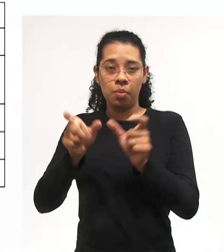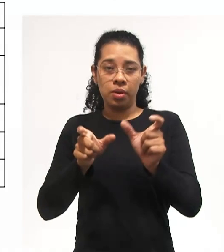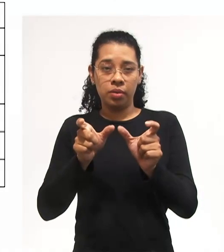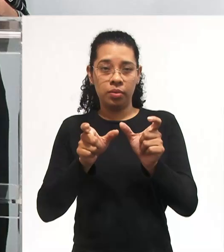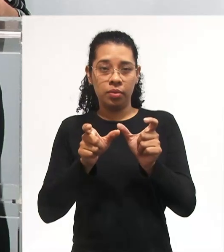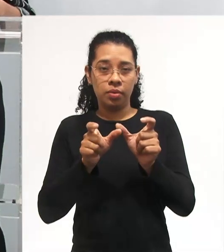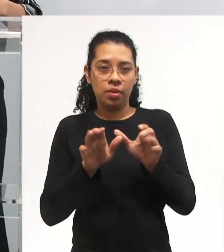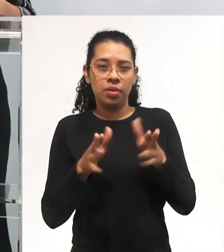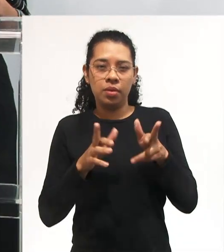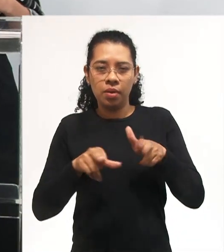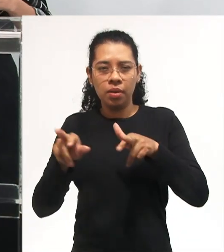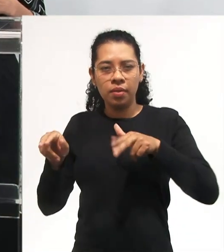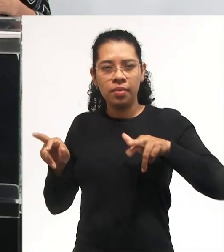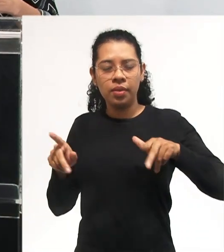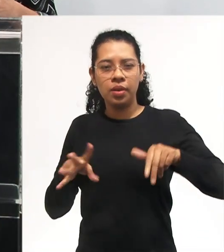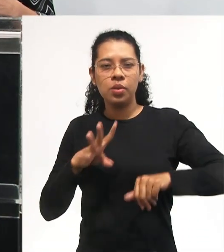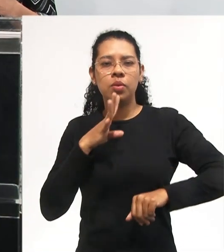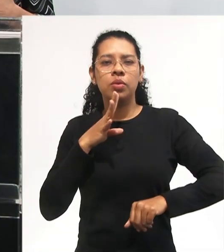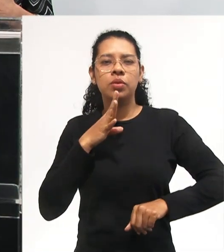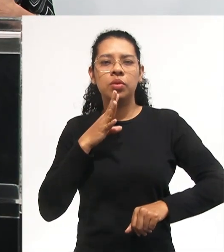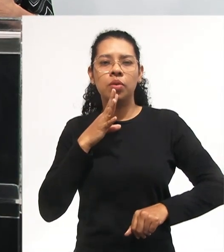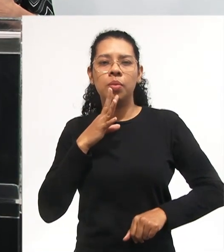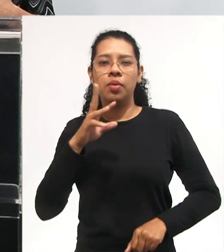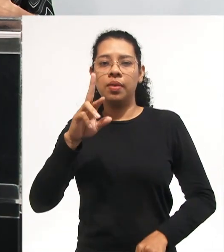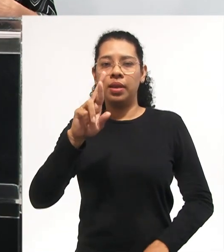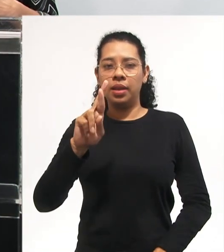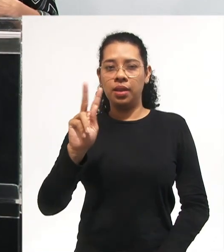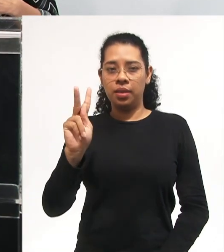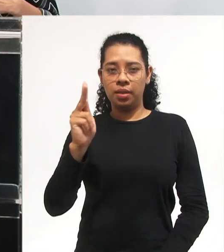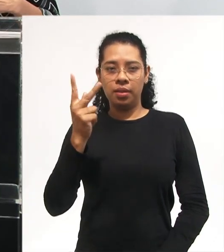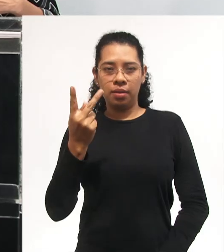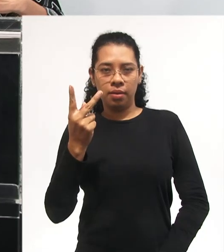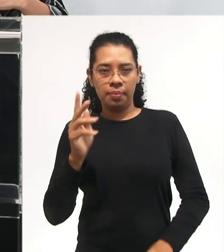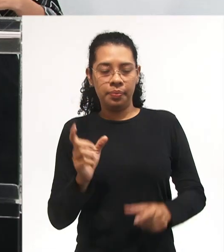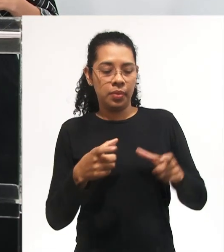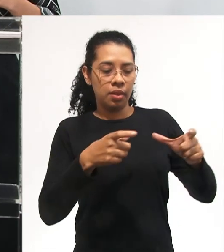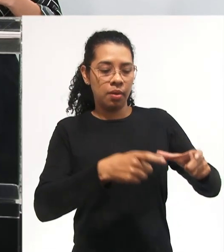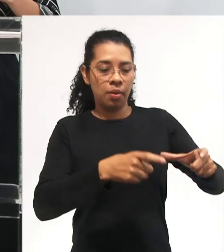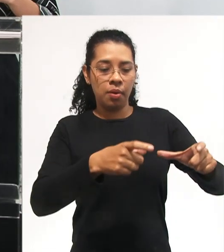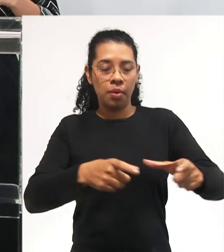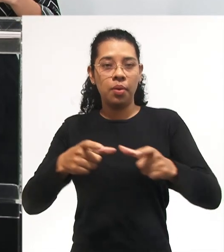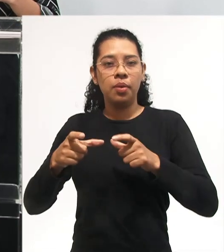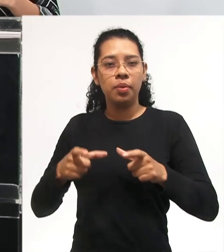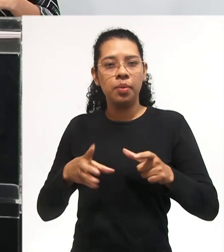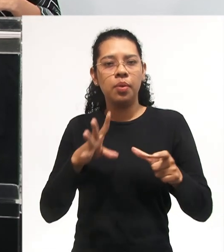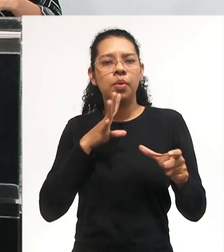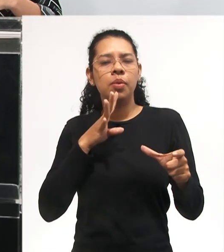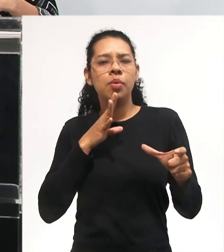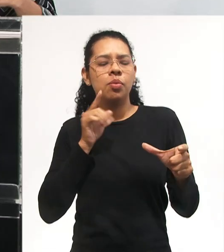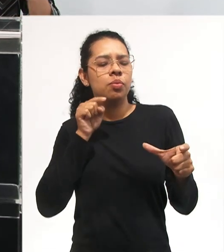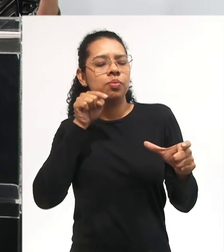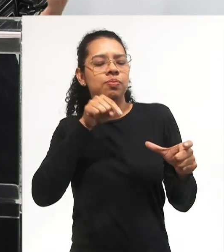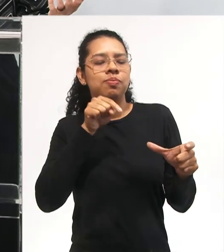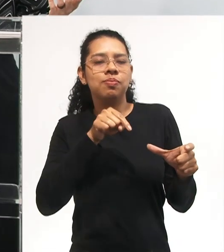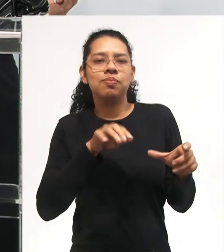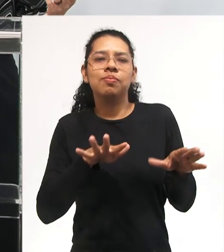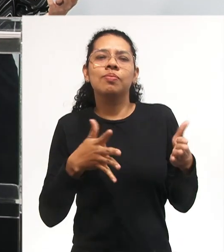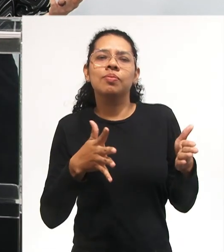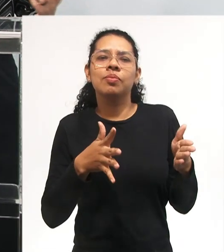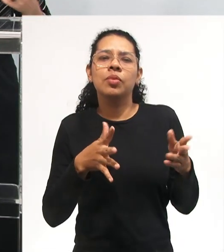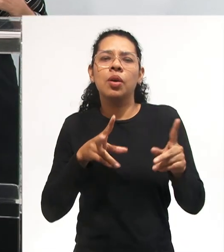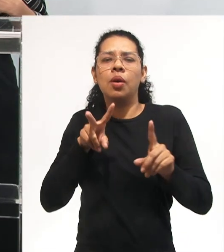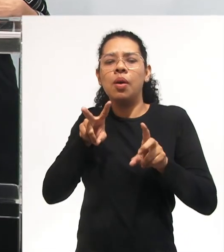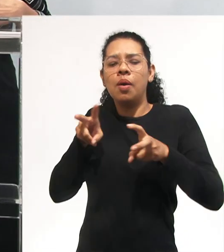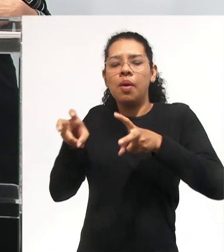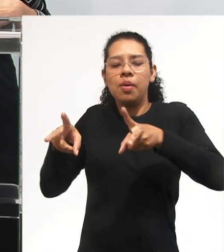administrativa, ou função administrativa, como nós chamamos. Então, com essa perspectiva, o que acrescentou? É